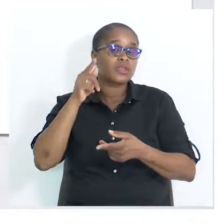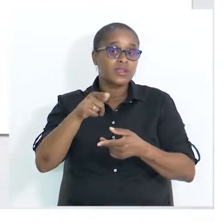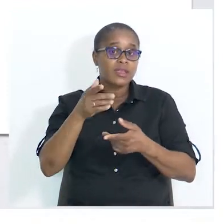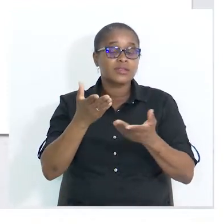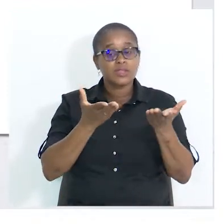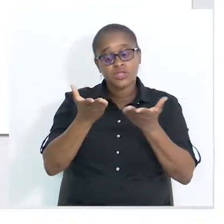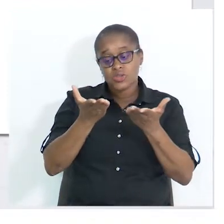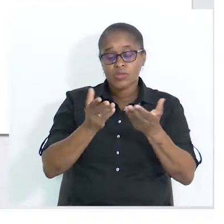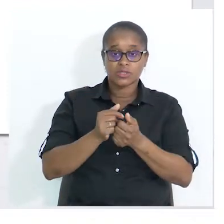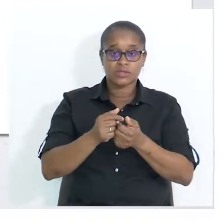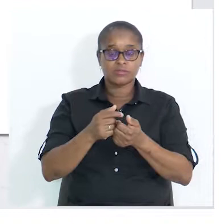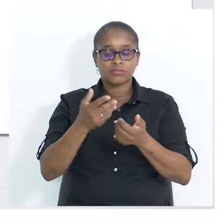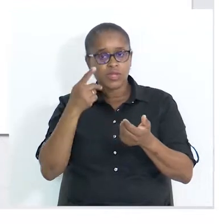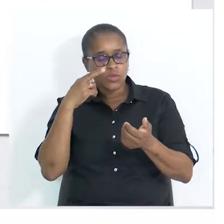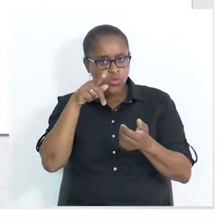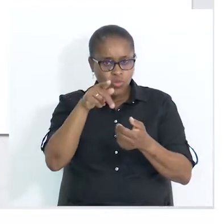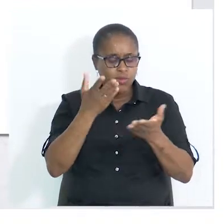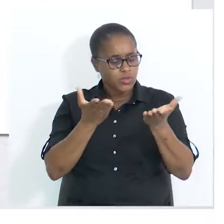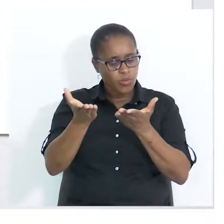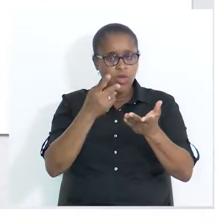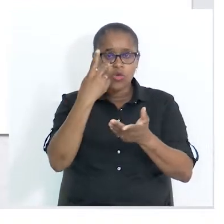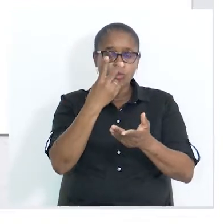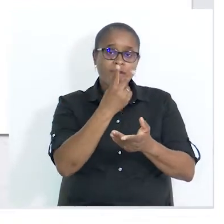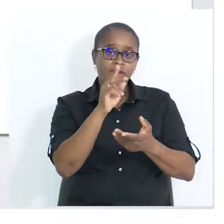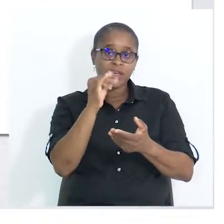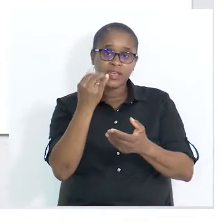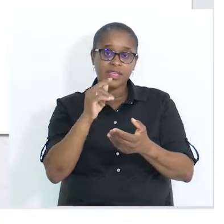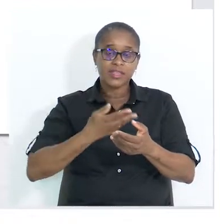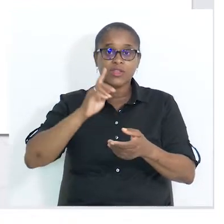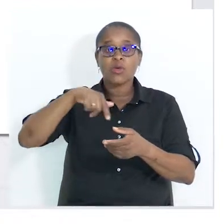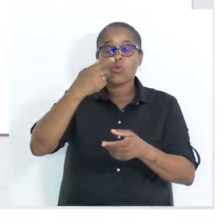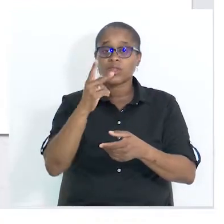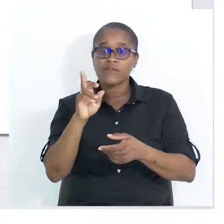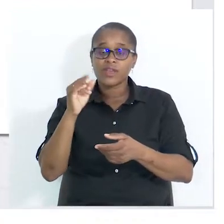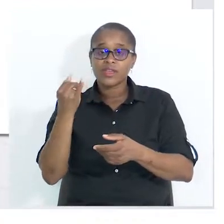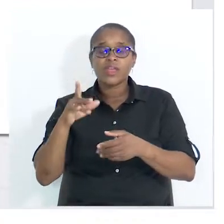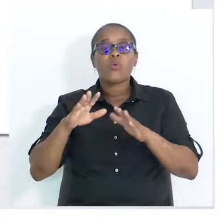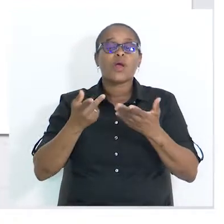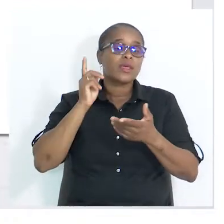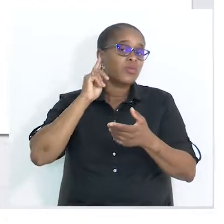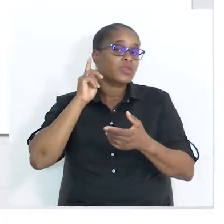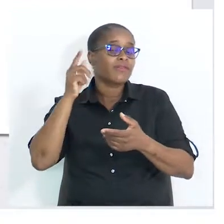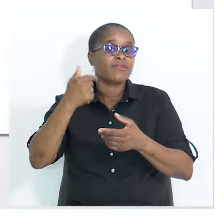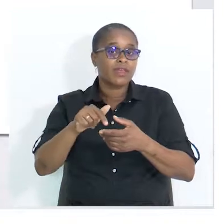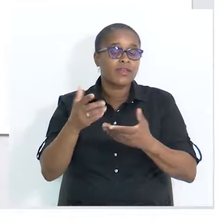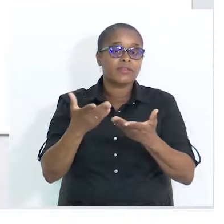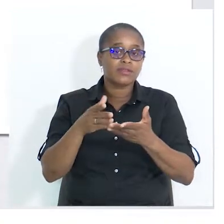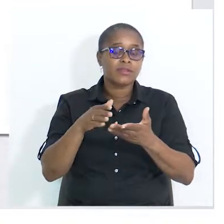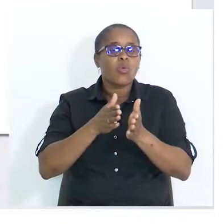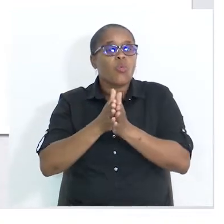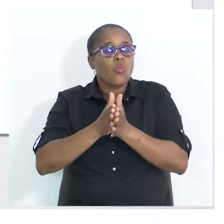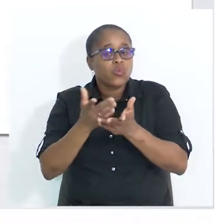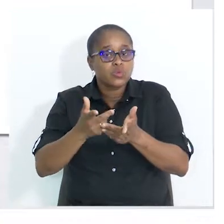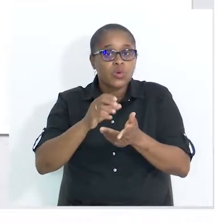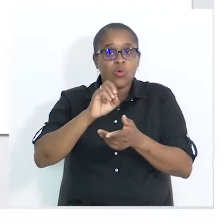dessa distinção. Distinguir uma variedade de outra, qual é a importância que tem na linha de